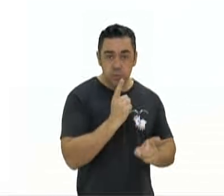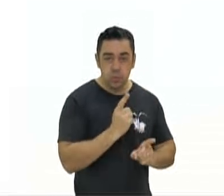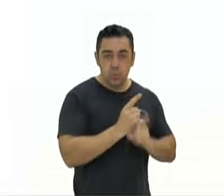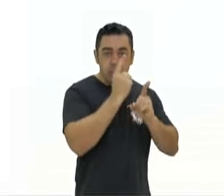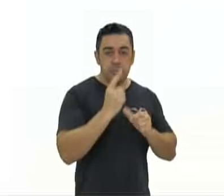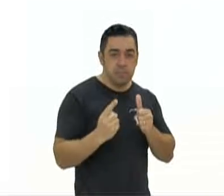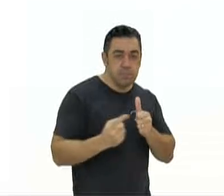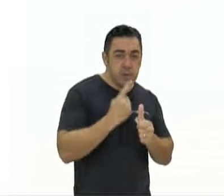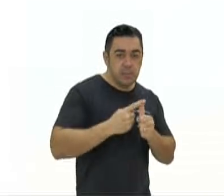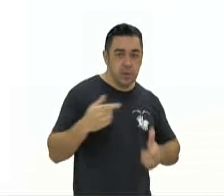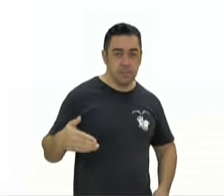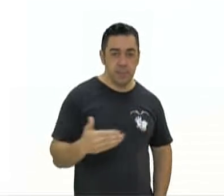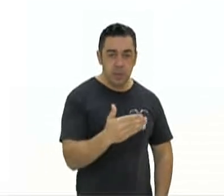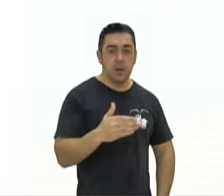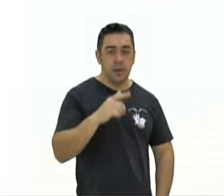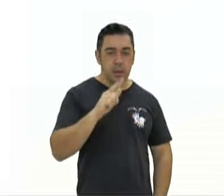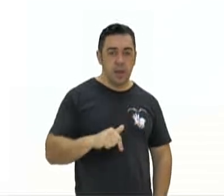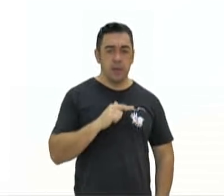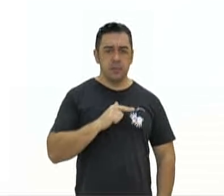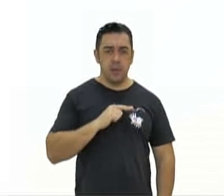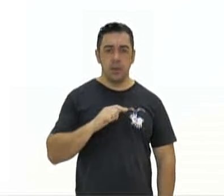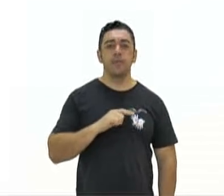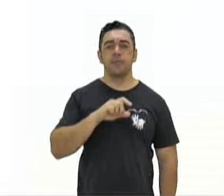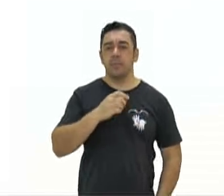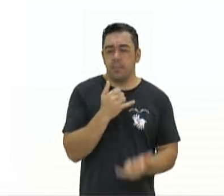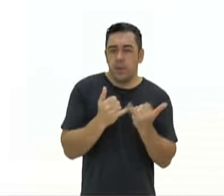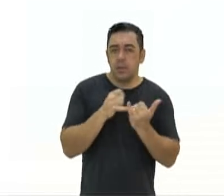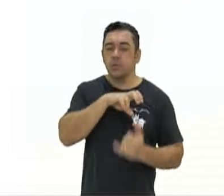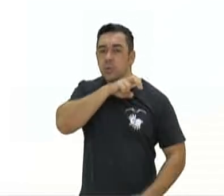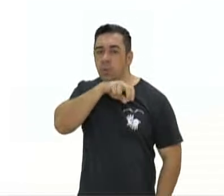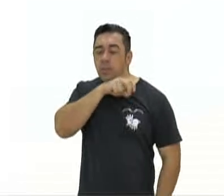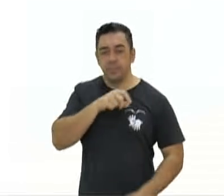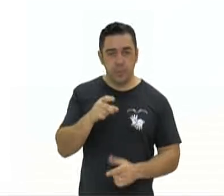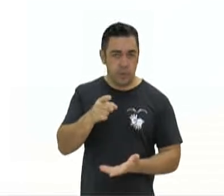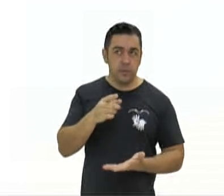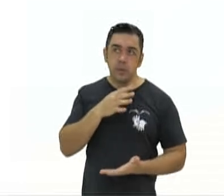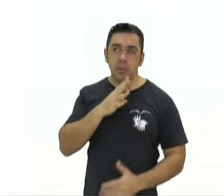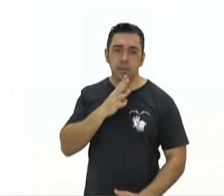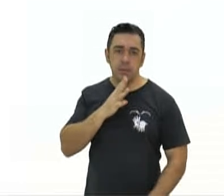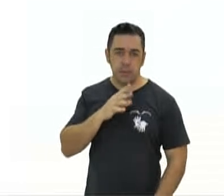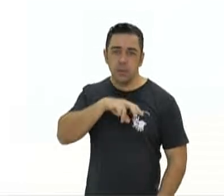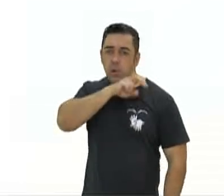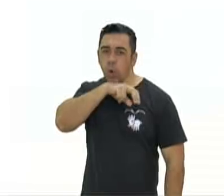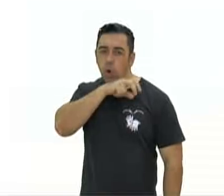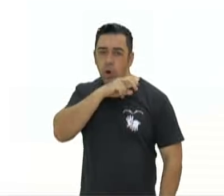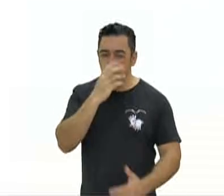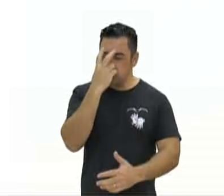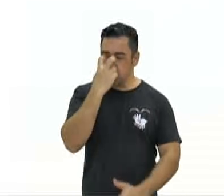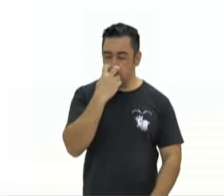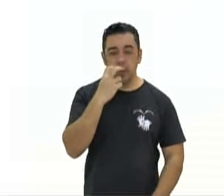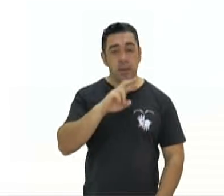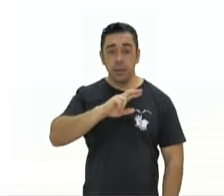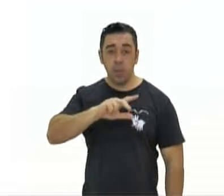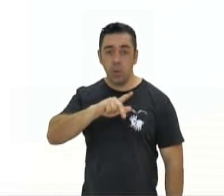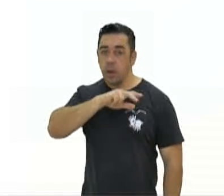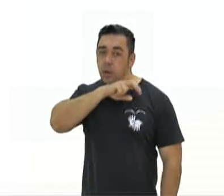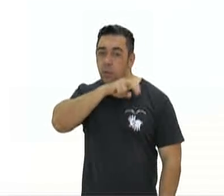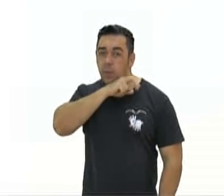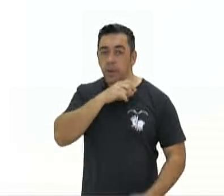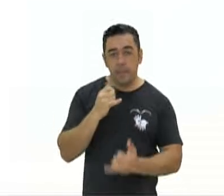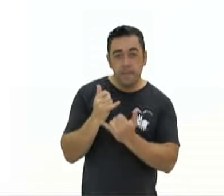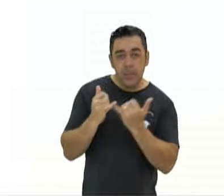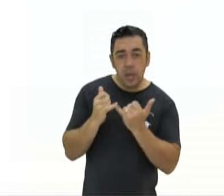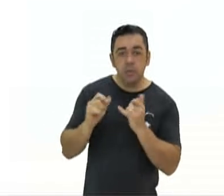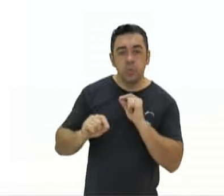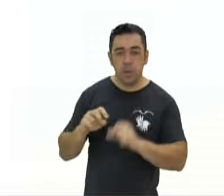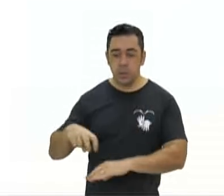primeiro anfíbio possivelmente peçonhento. As cobras cegas, que não são cobras, possuem glândulas de veneno semelhantes às